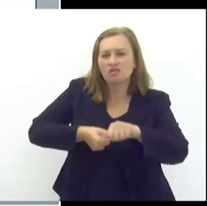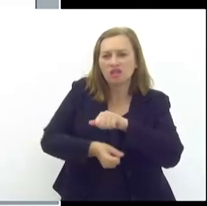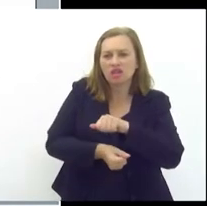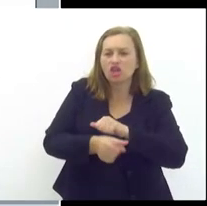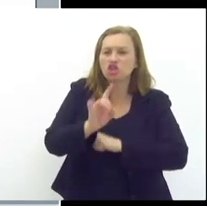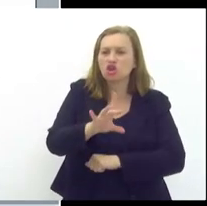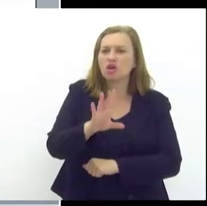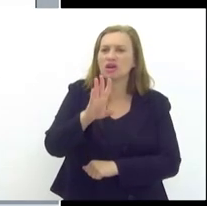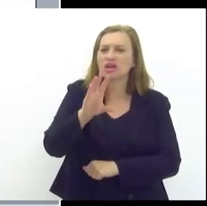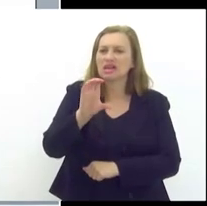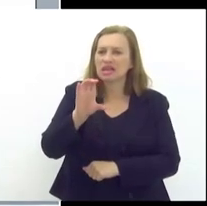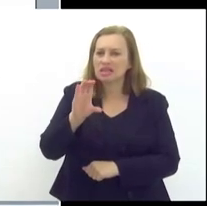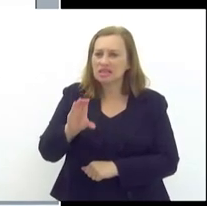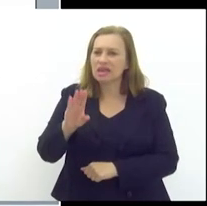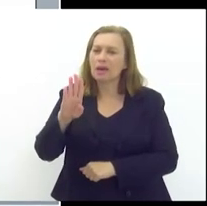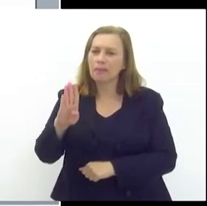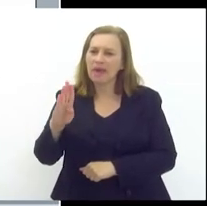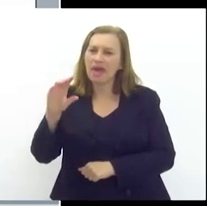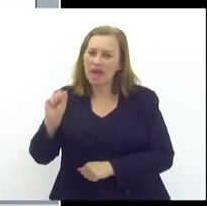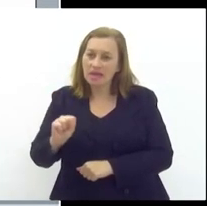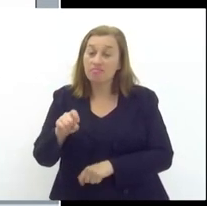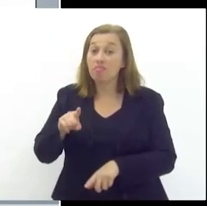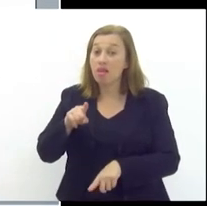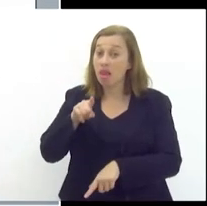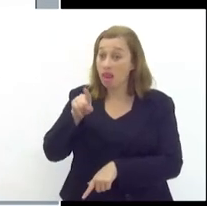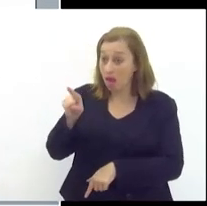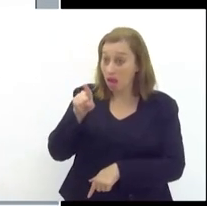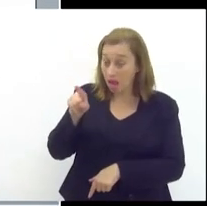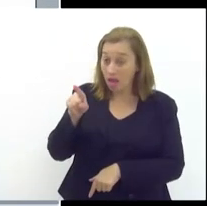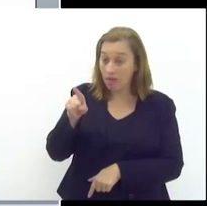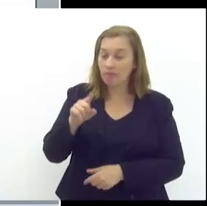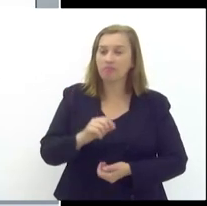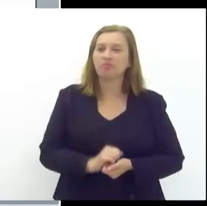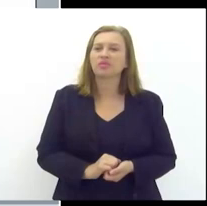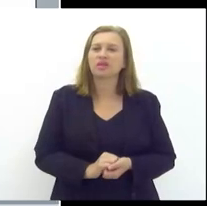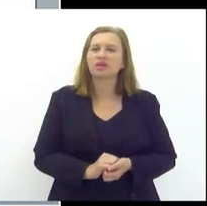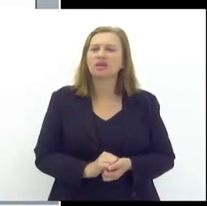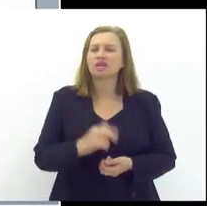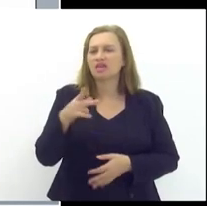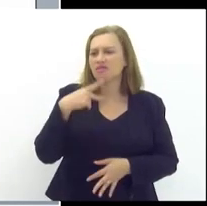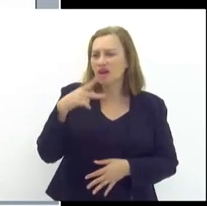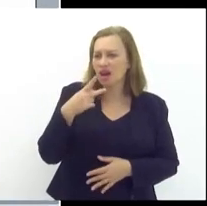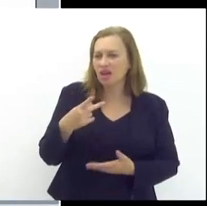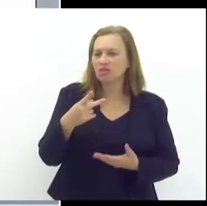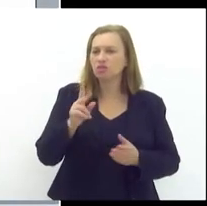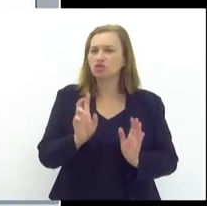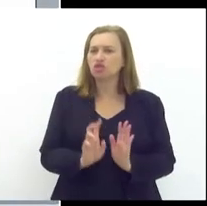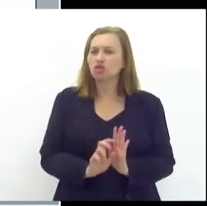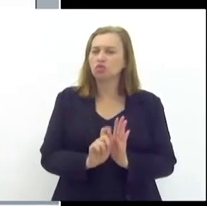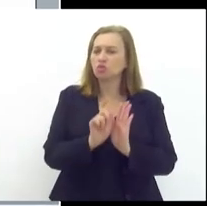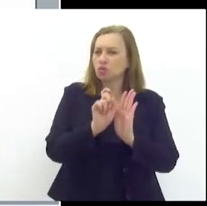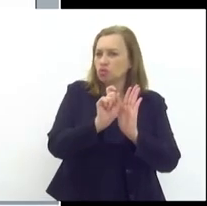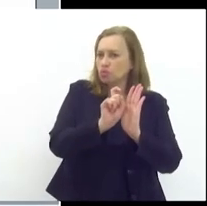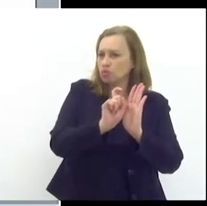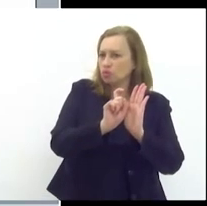CBS porque lá apesar de estar se tratando de contribuição